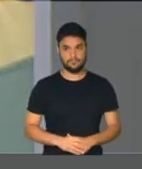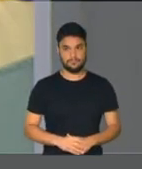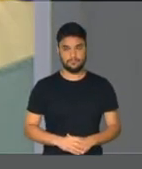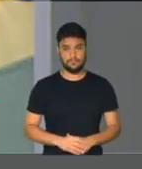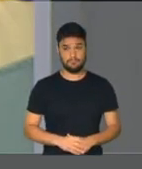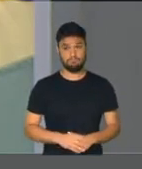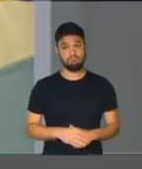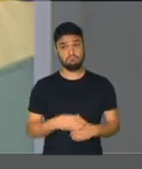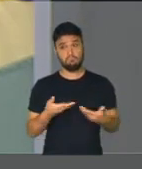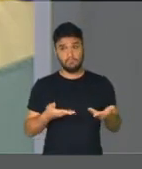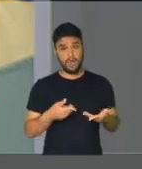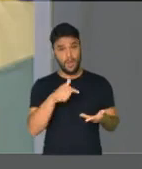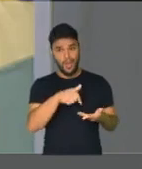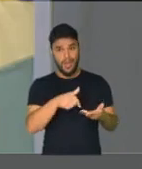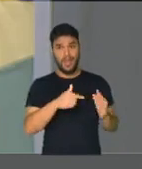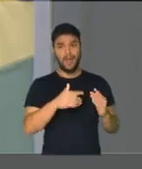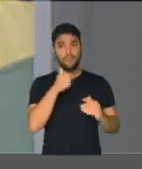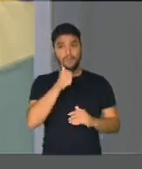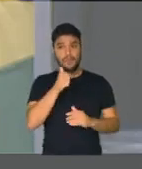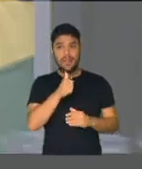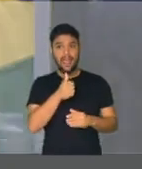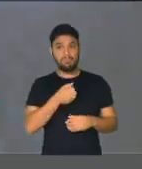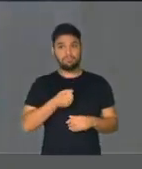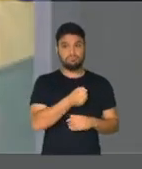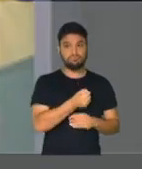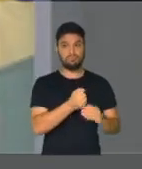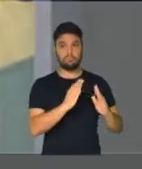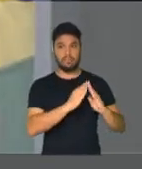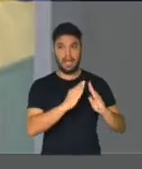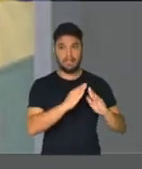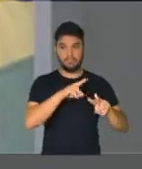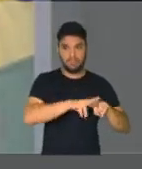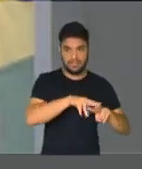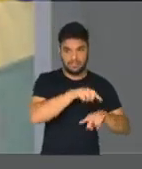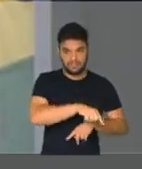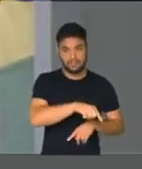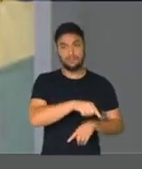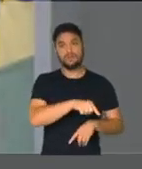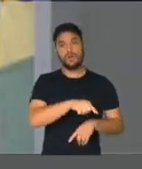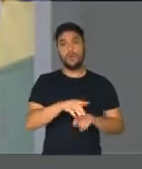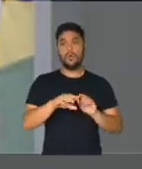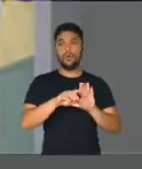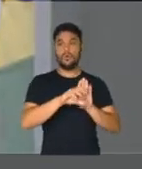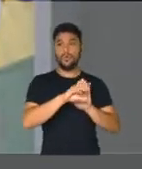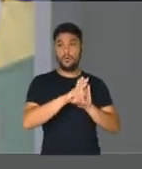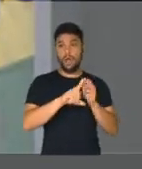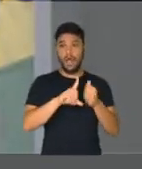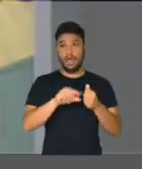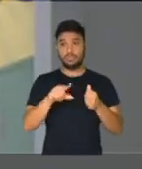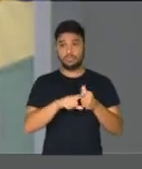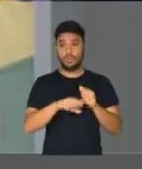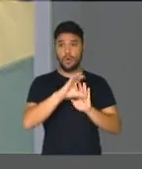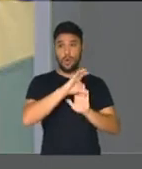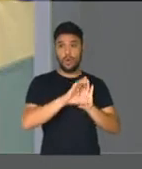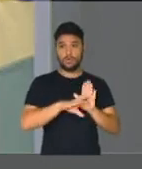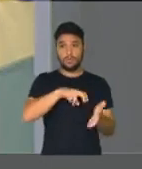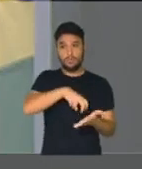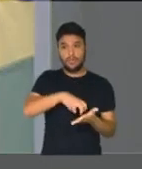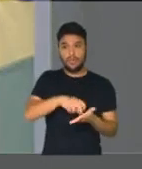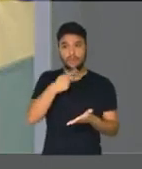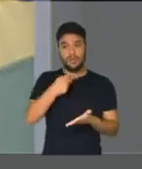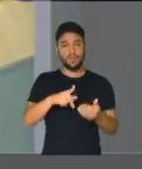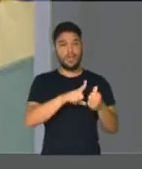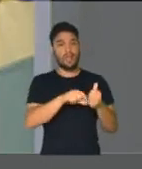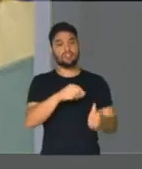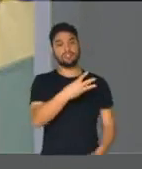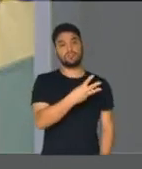Sobre tal prisão domiciliar, o artigo 318 do Código de Processo Penal aduz o seguinte: artigo